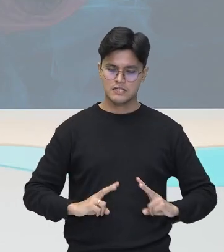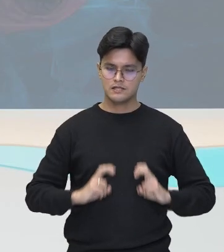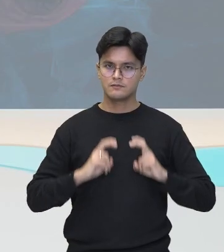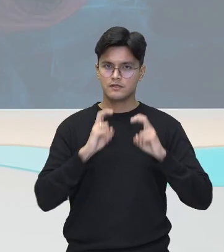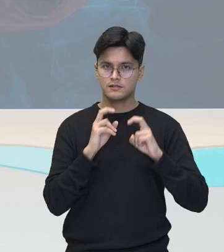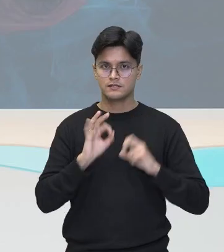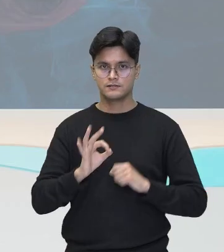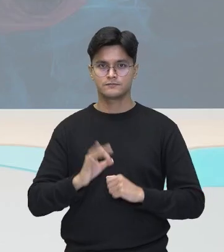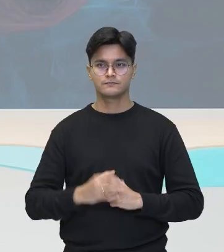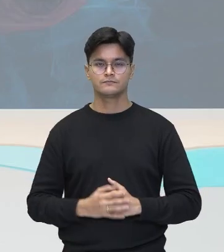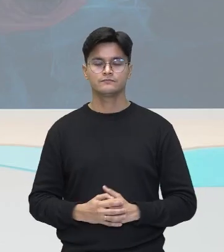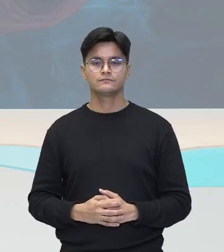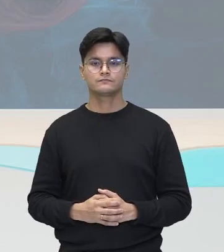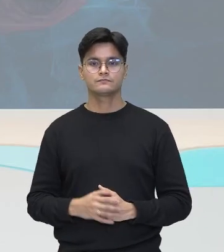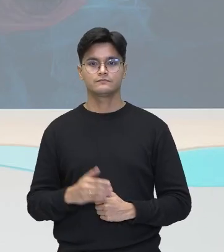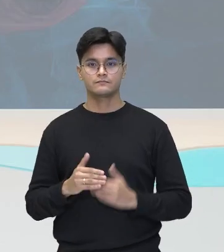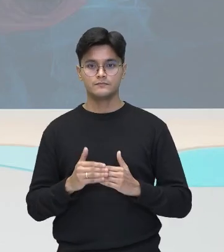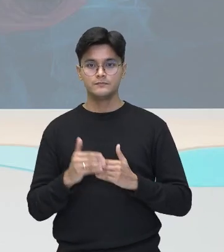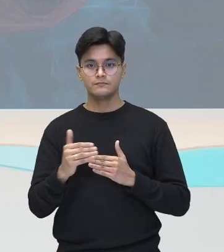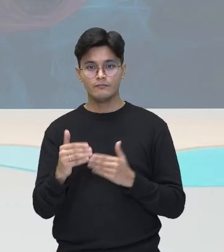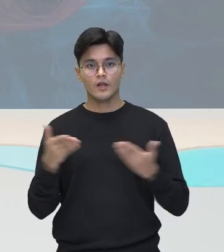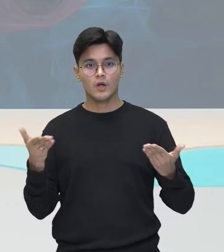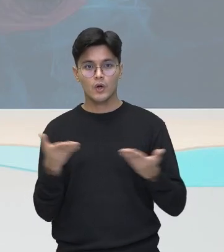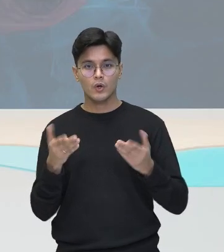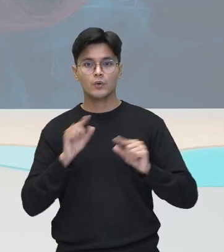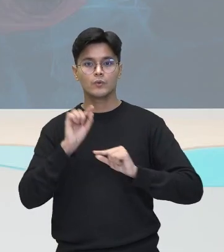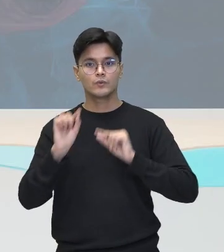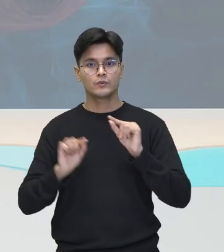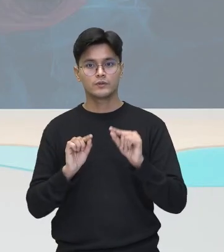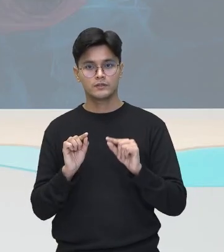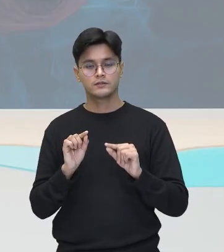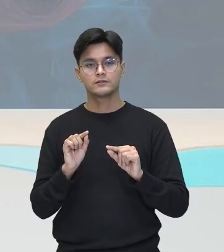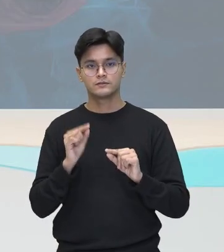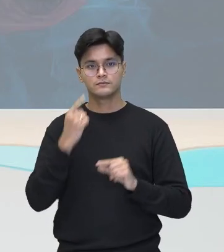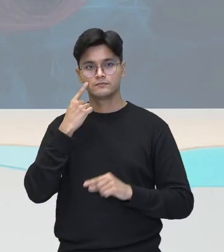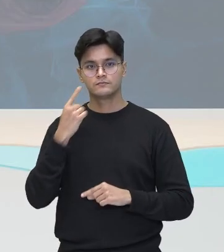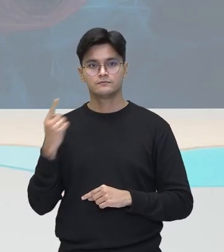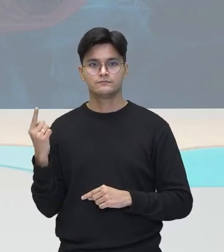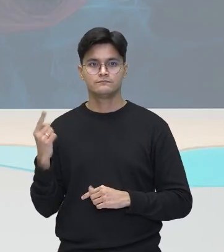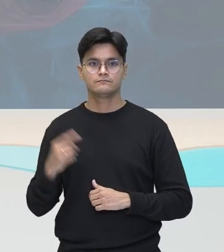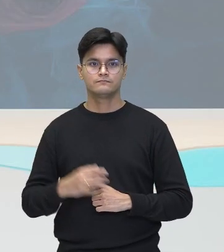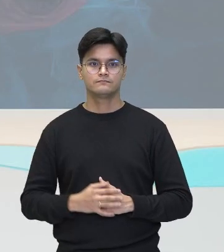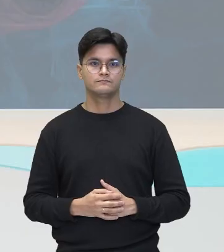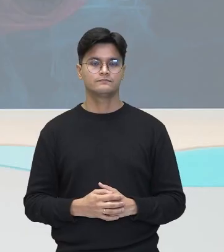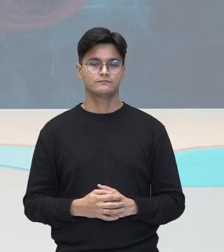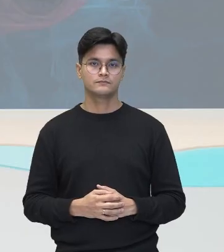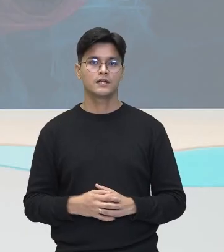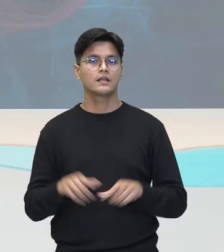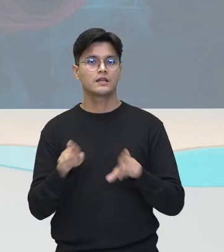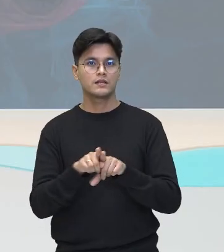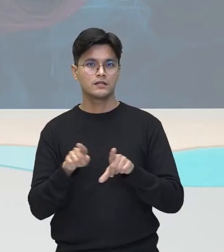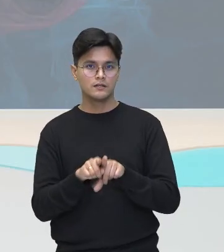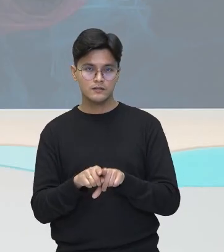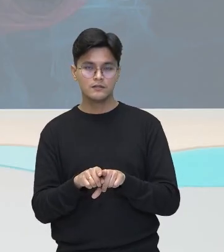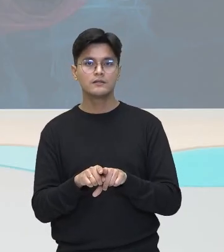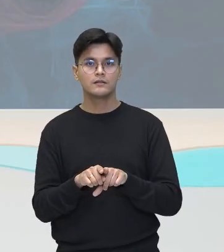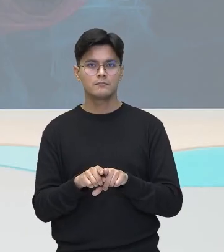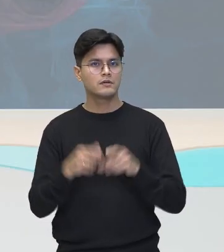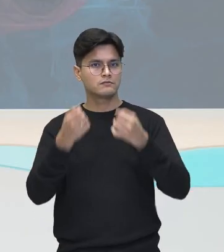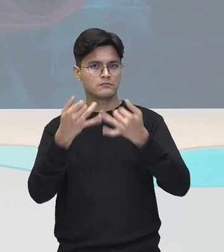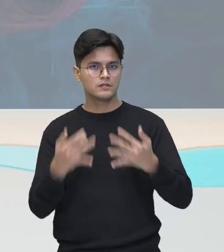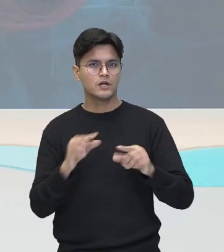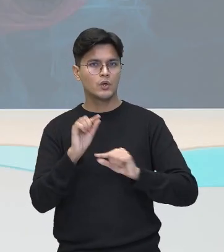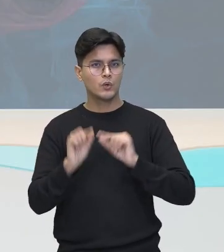tá bom? Prosseguindo, nós vamos ver ali o seguinte, ó. Não podemos deixar de citar também os problemas